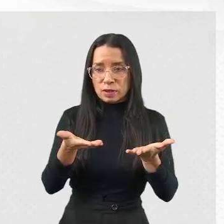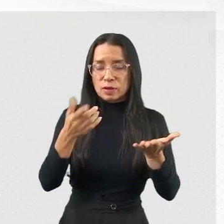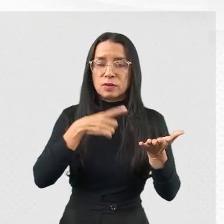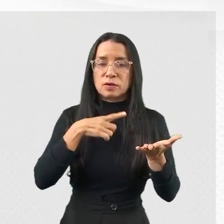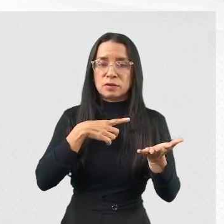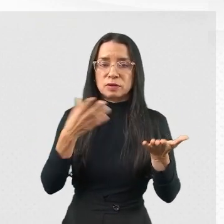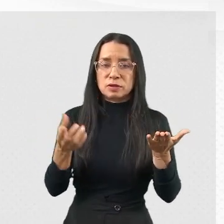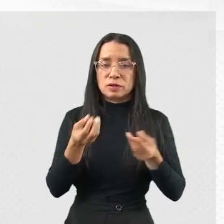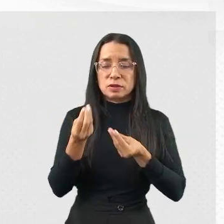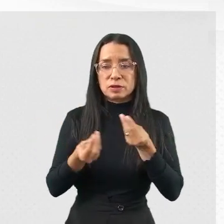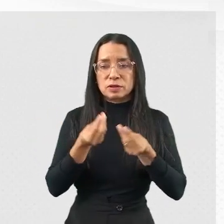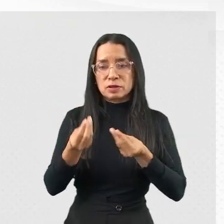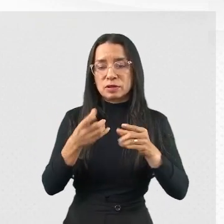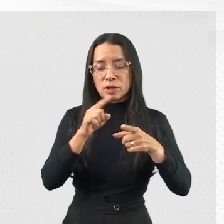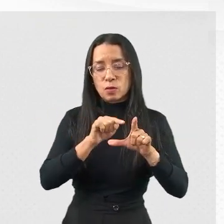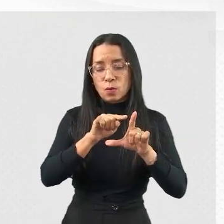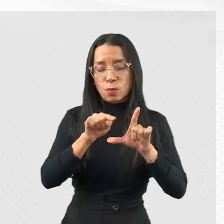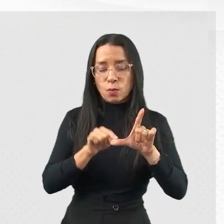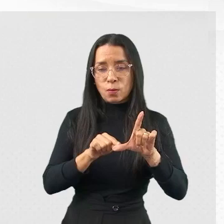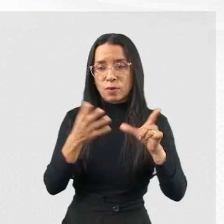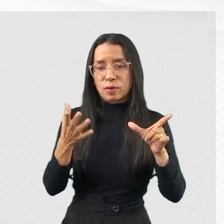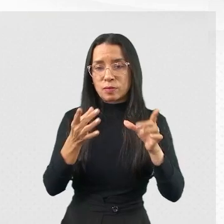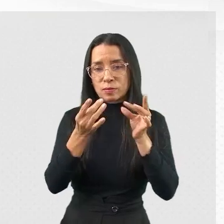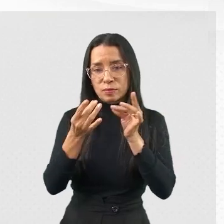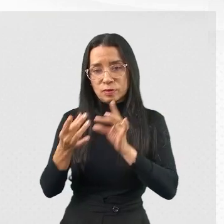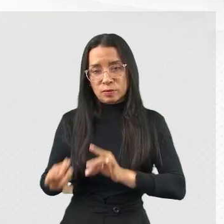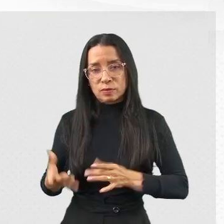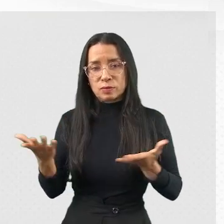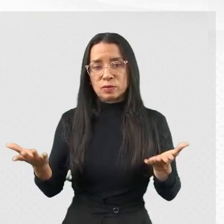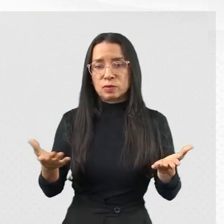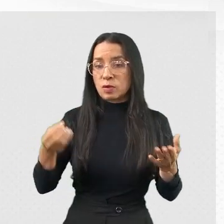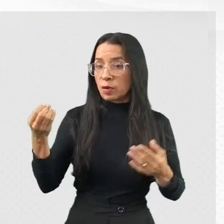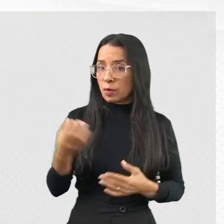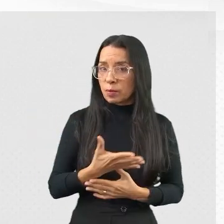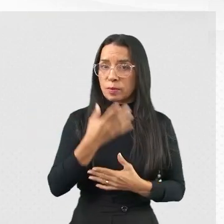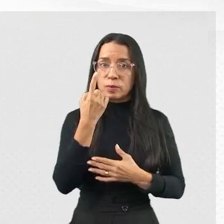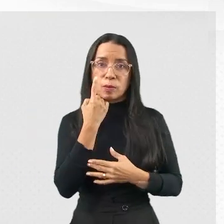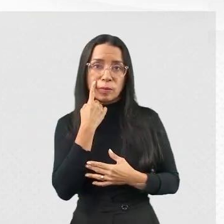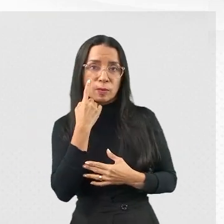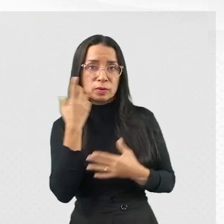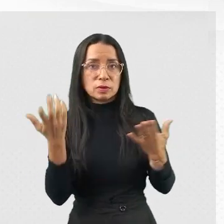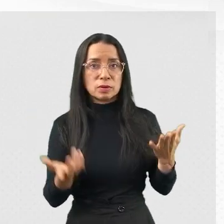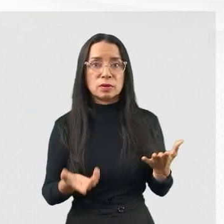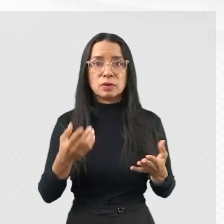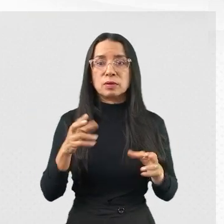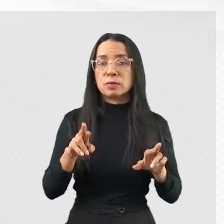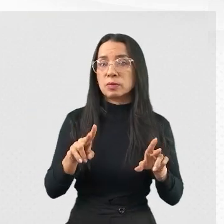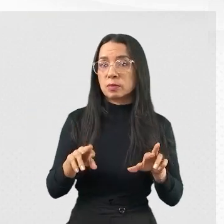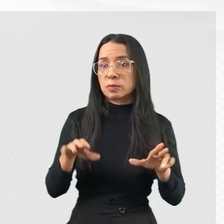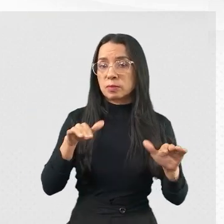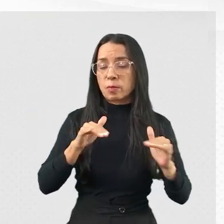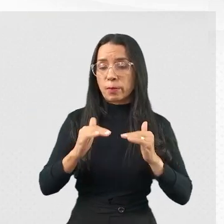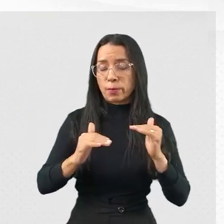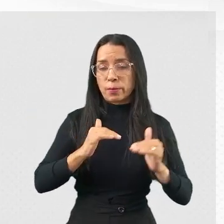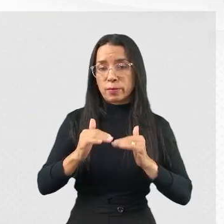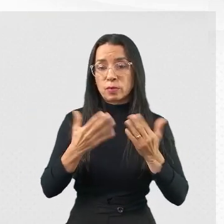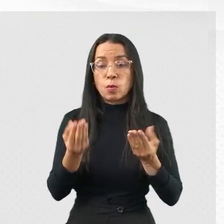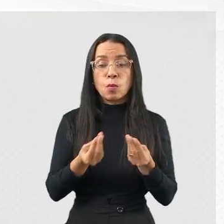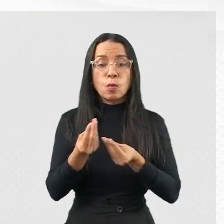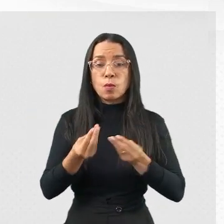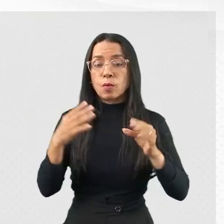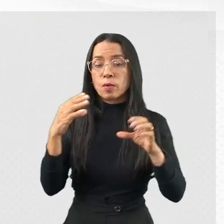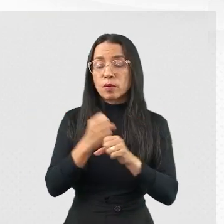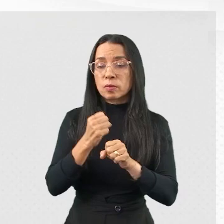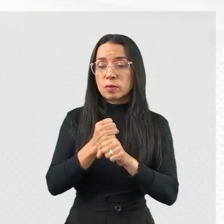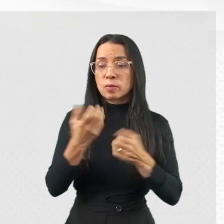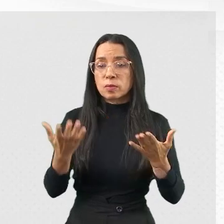tenho a perspectiva do ângulo descrito. Certo? Então é uma nova análise para o mesmo movimento. Aí como é que calcula?